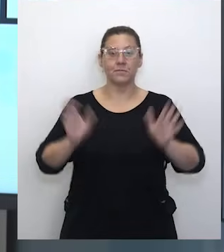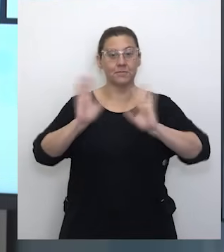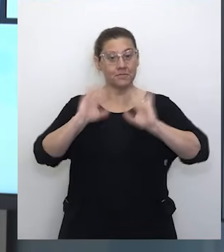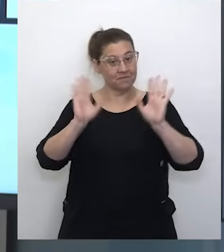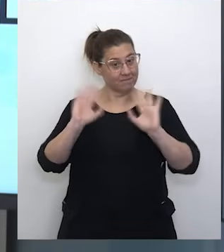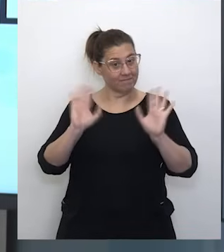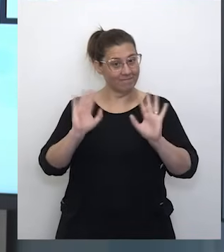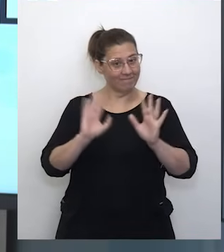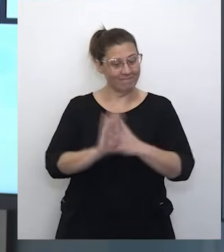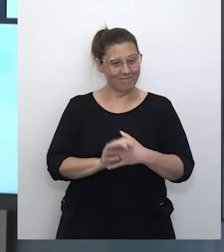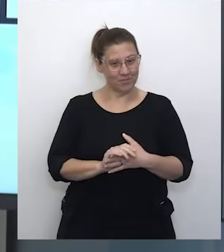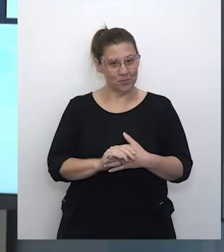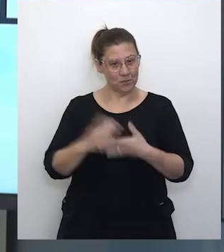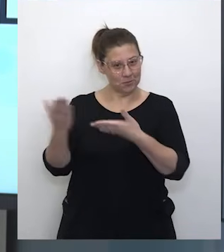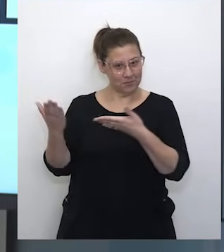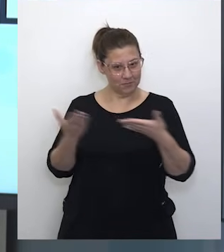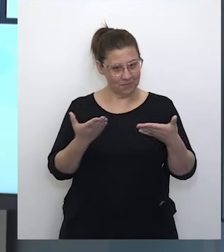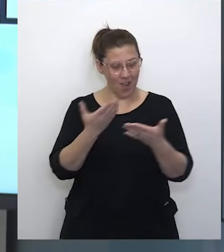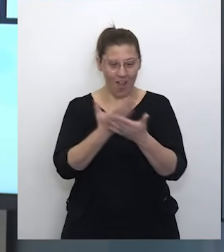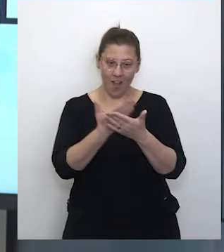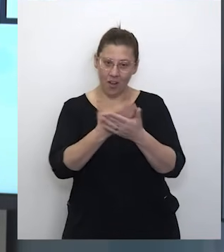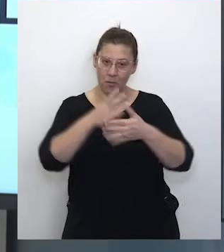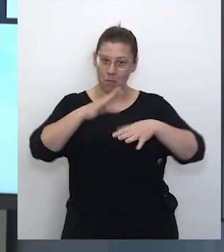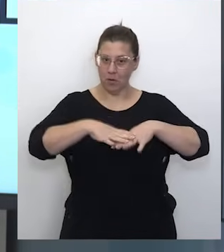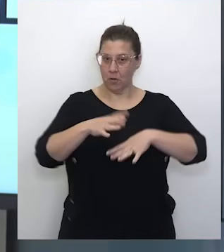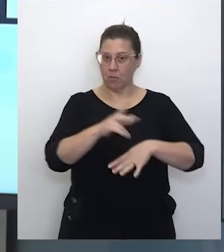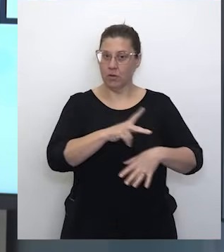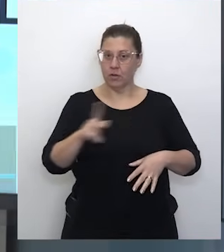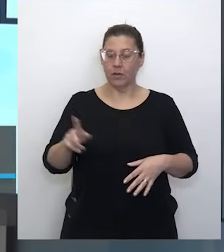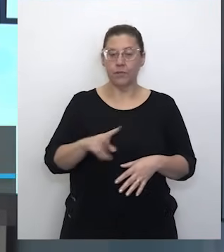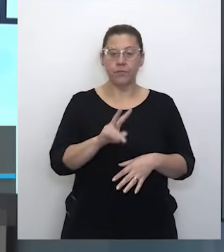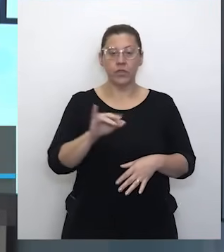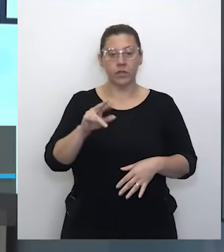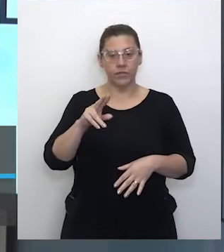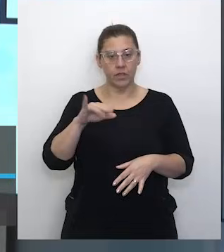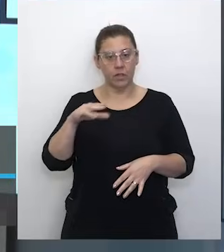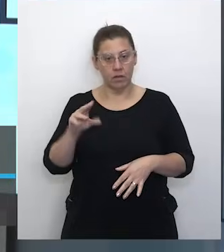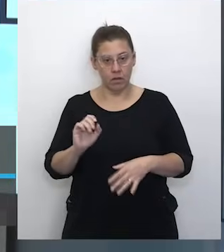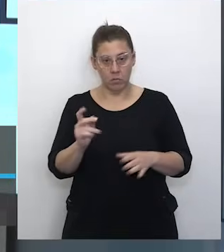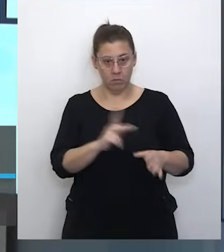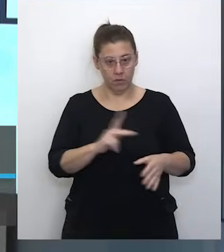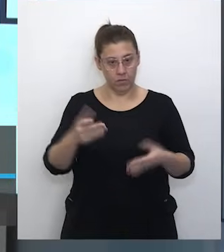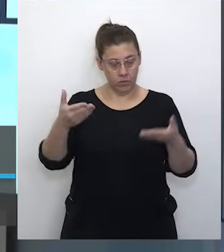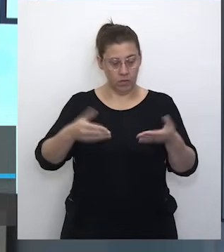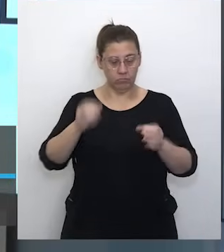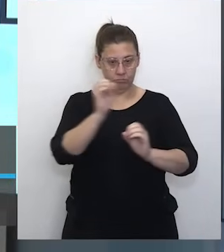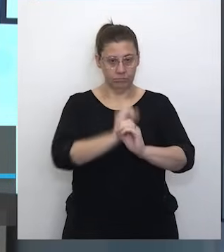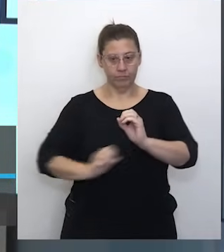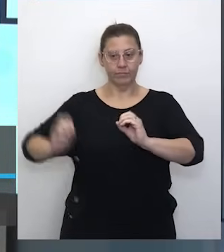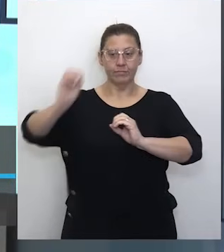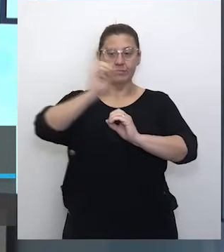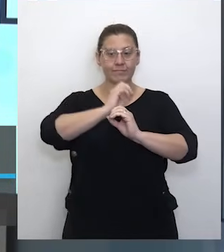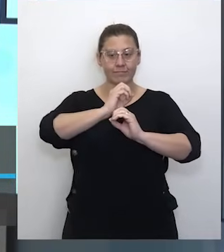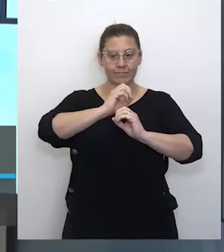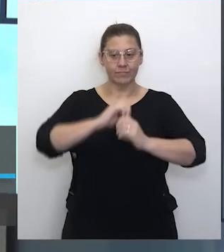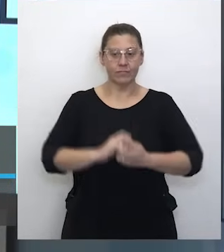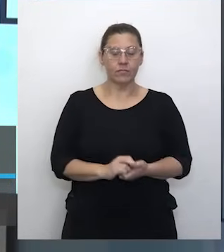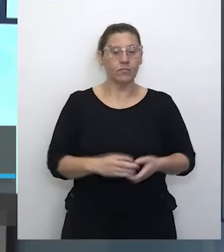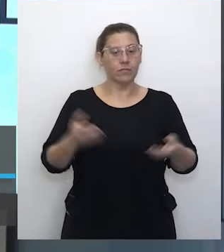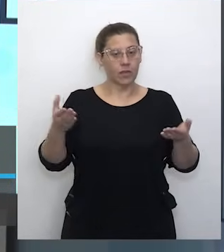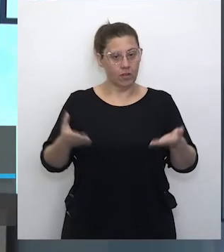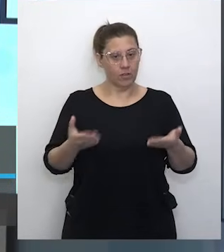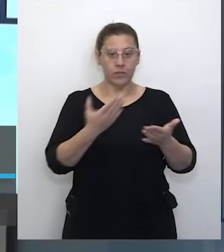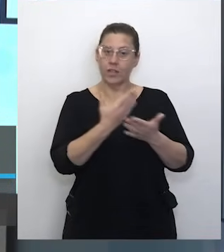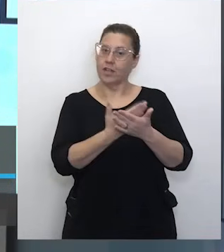Oi, gente, que bom que vocês vieram aqui para a nossa aula de matemática. Eu sou a professora Viviane, professora de vocês aqui do Centro de Mídias, tá certo? Hoje a gente vai